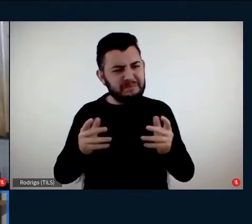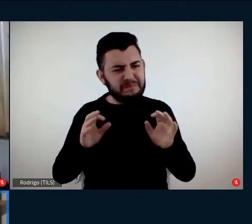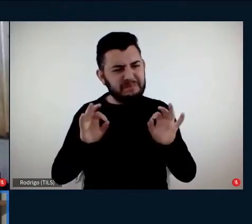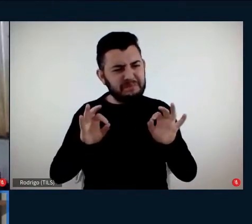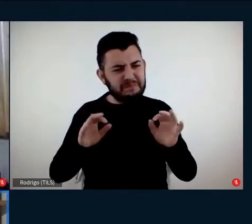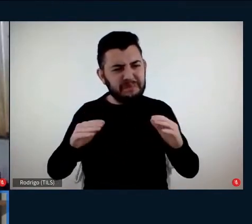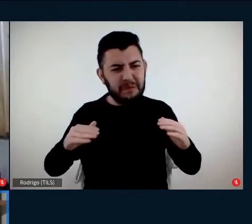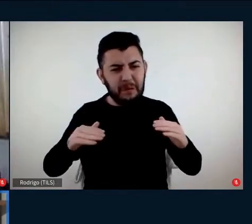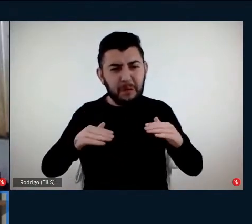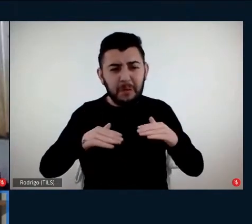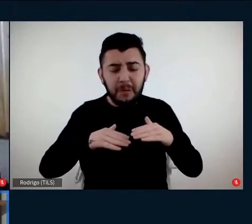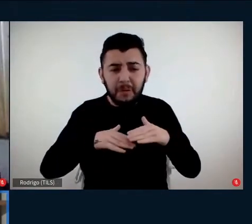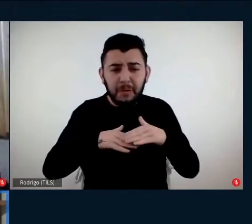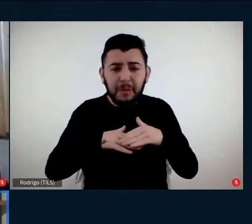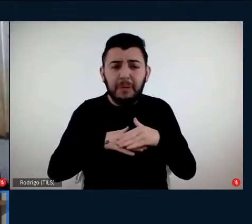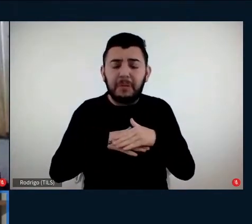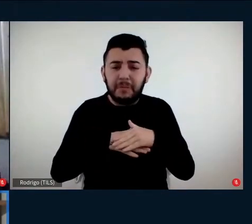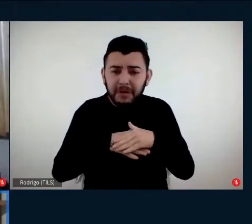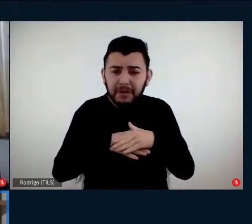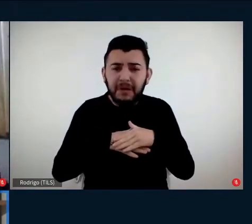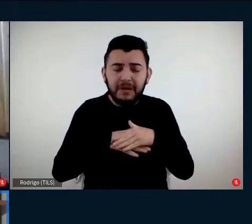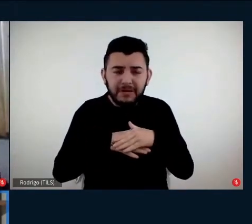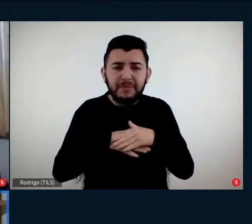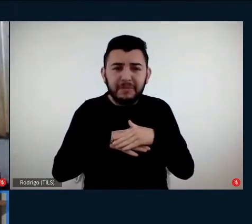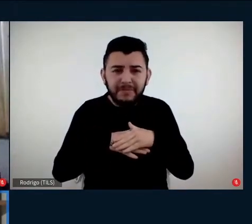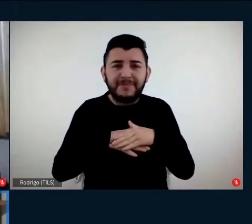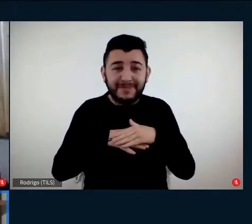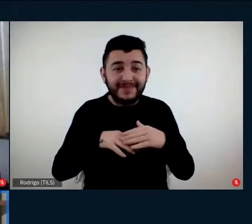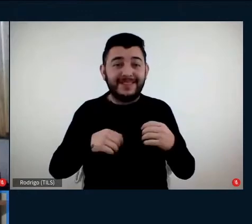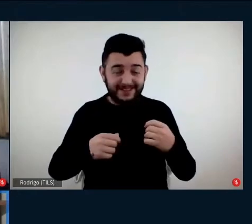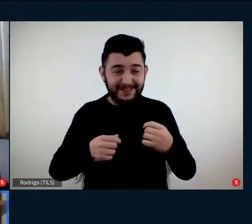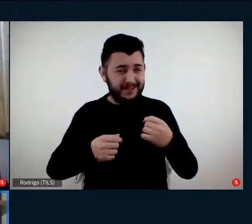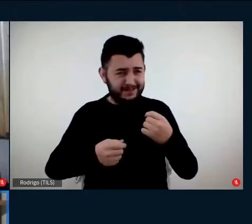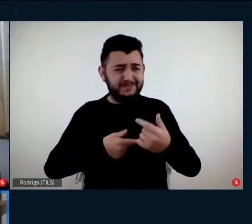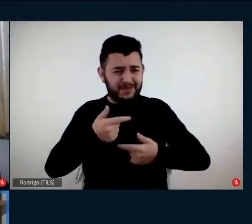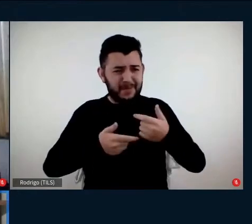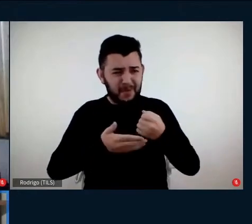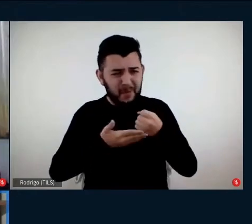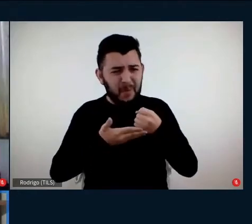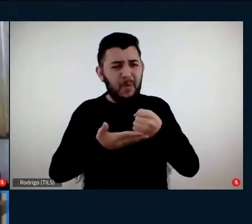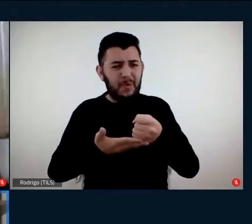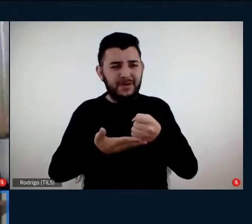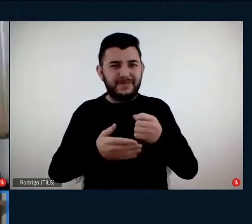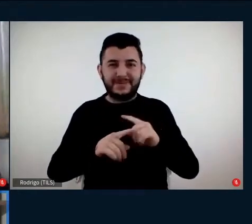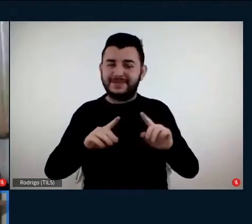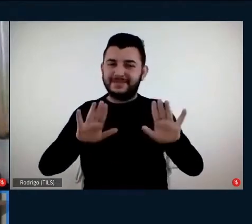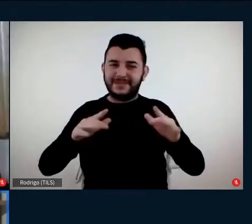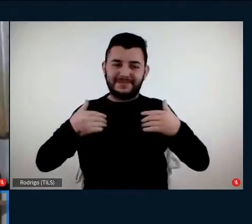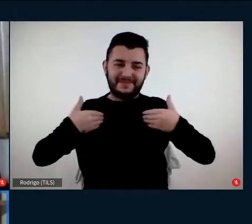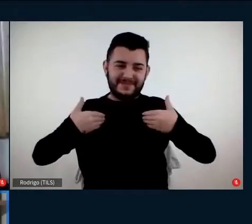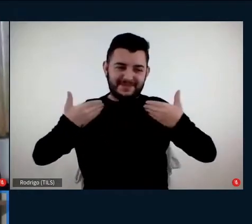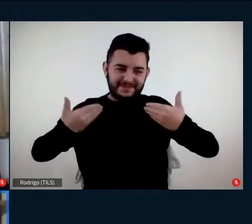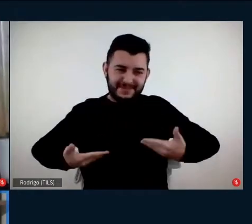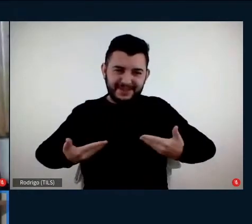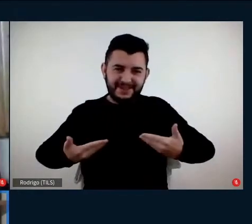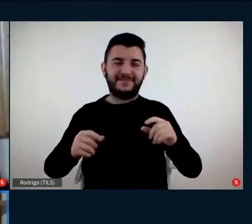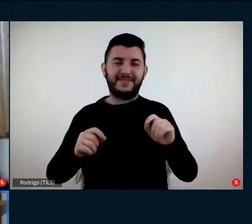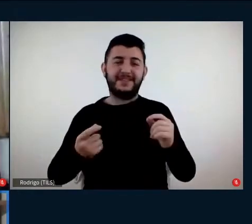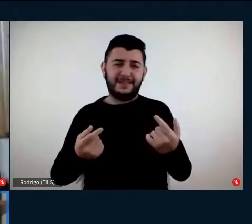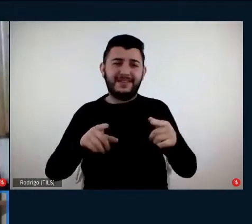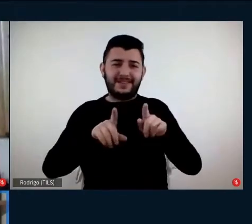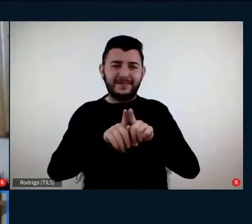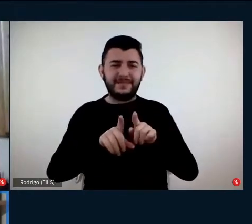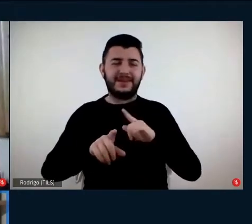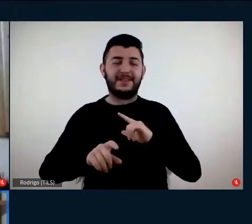humildade e ele é uma grande contribuição. Para mim, pelo menos, que estou construindo necessário um currículo para criar um